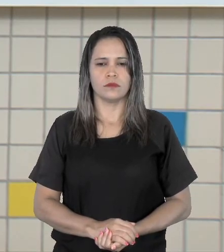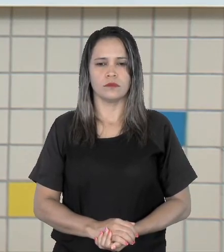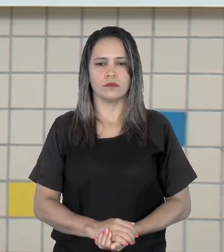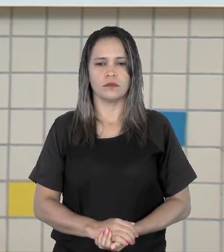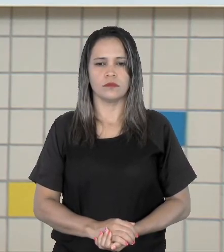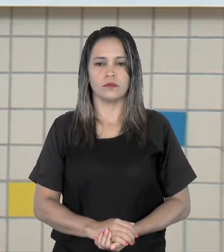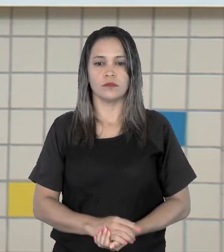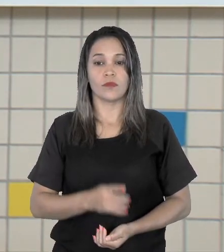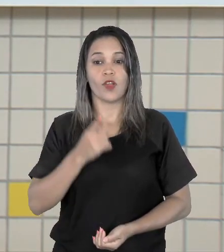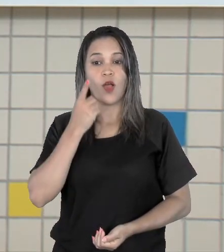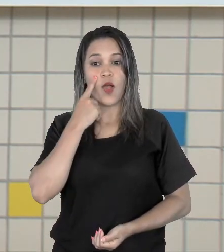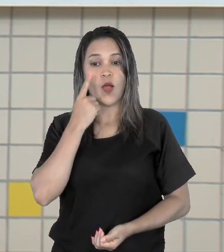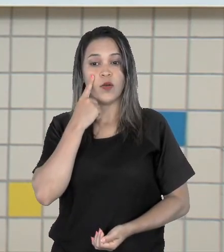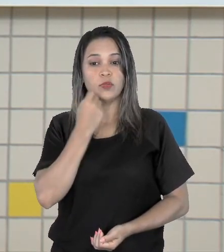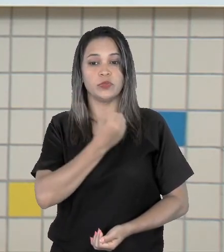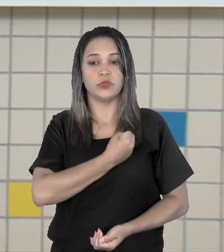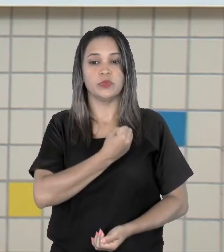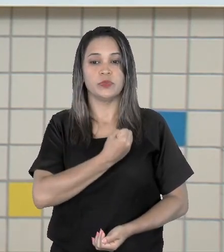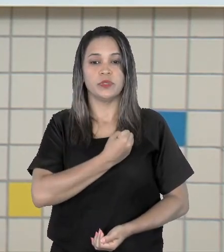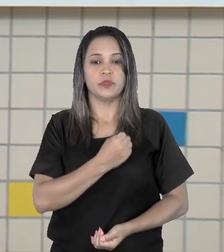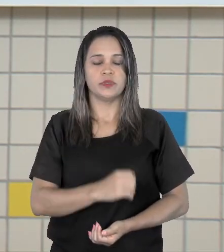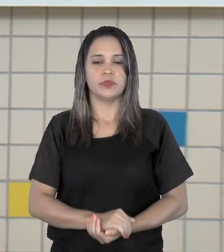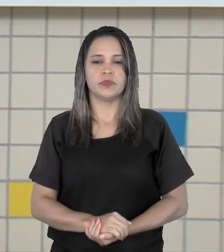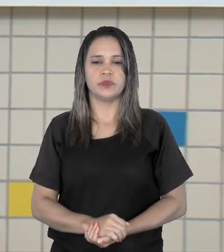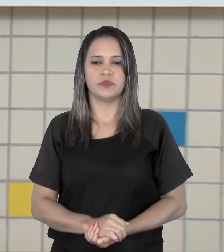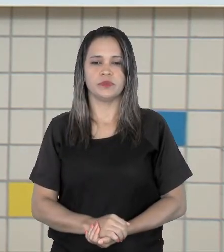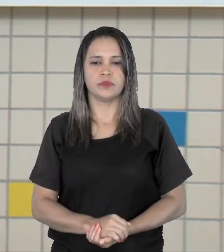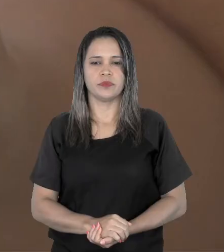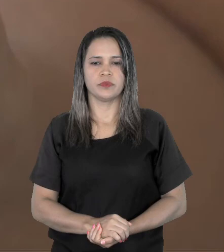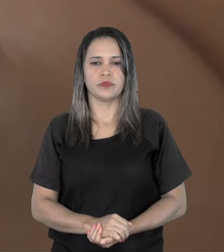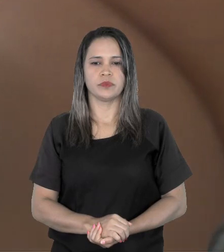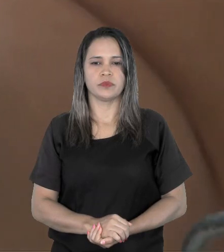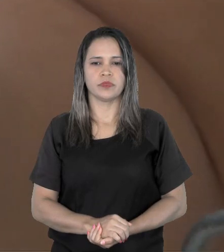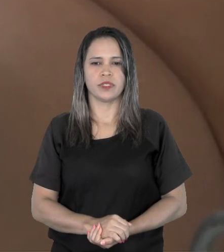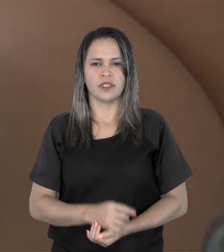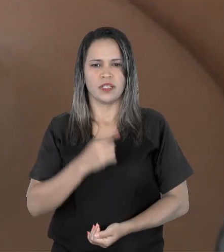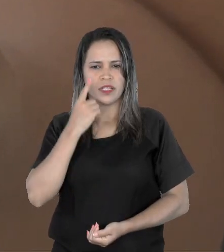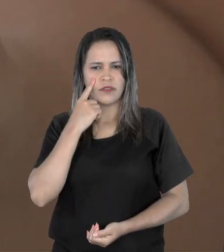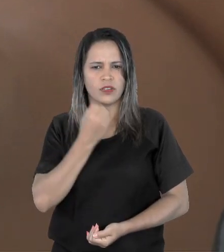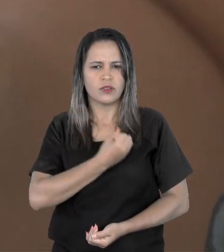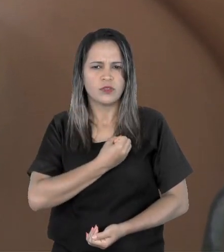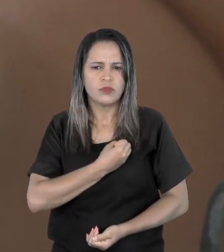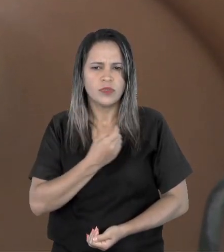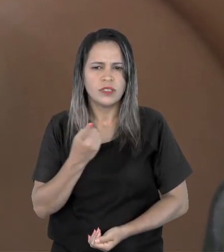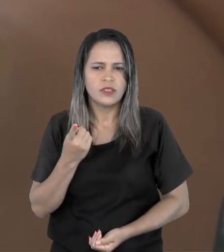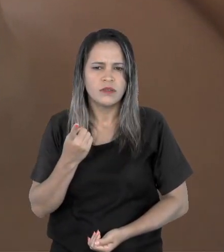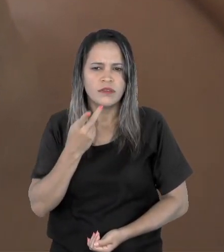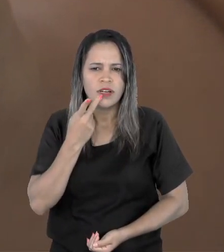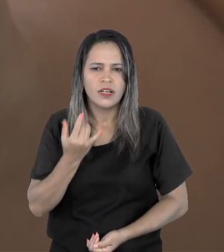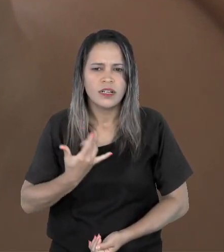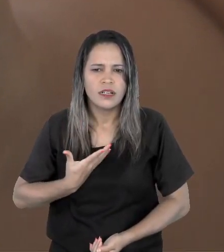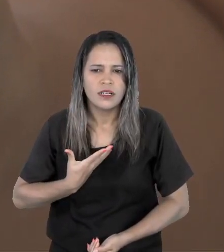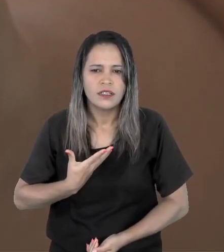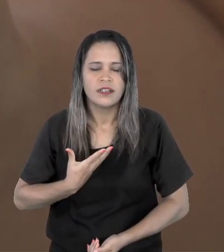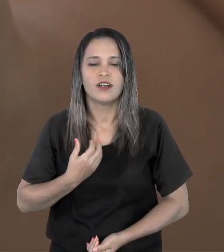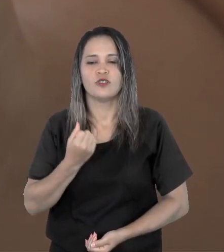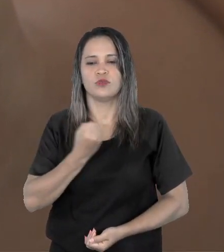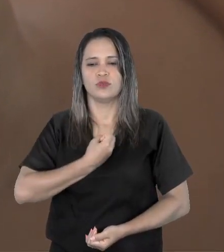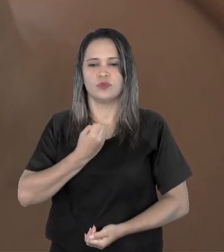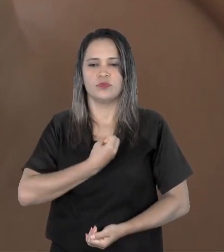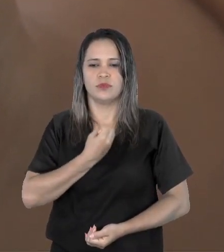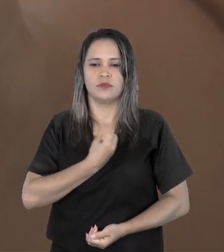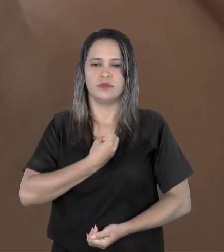Ó, que número, crianças! Vocês estão vendo que número é esse? Me falem aí. É o